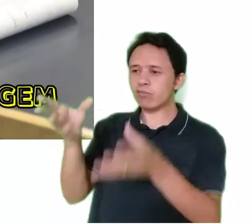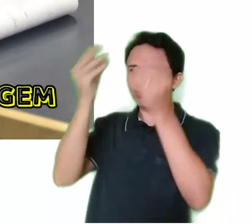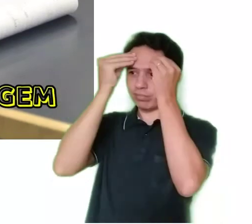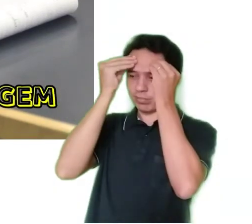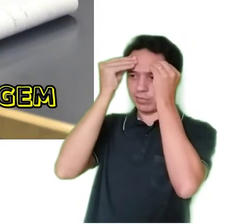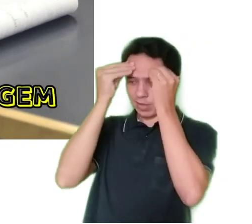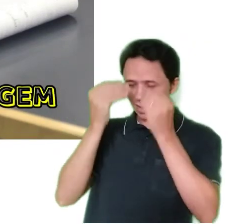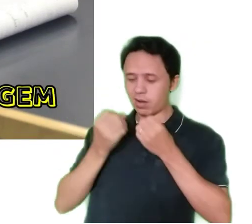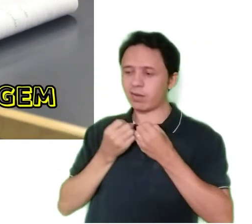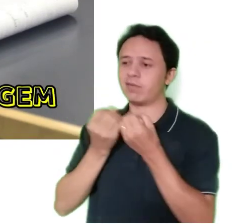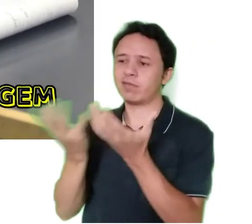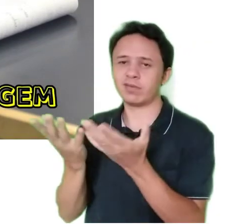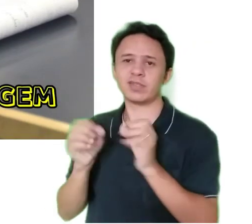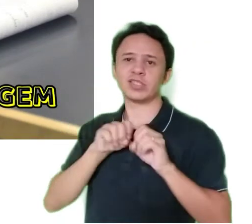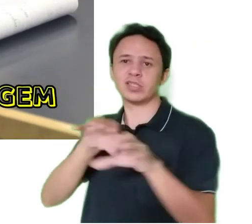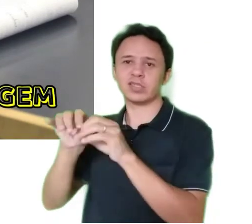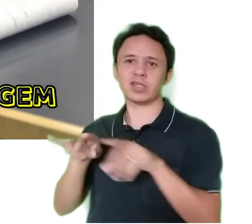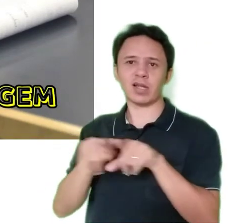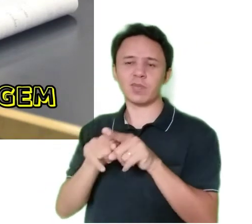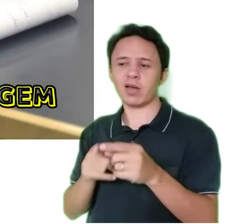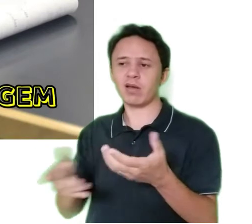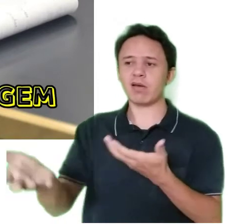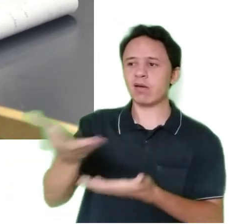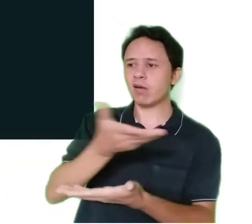de aprendizagem e conhecimento.